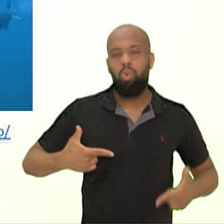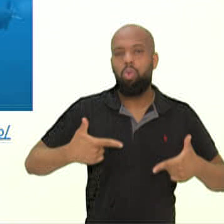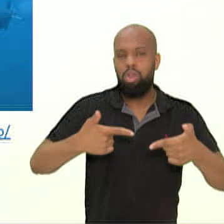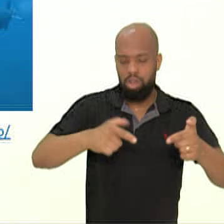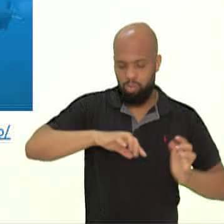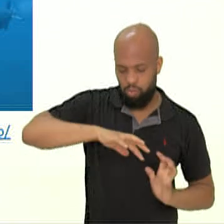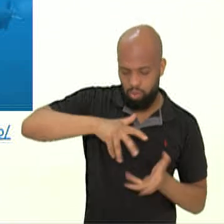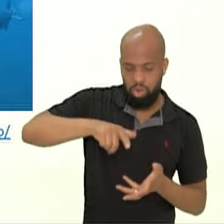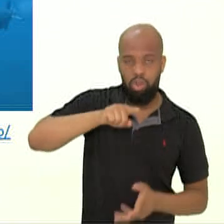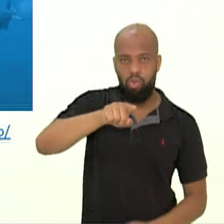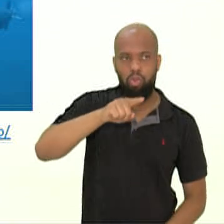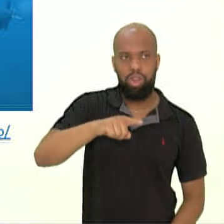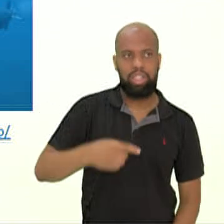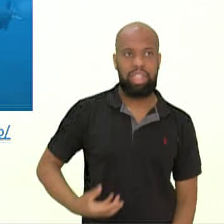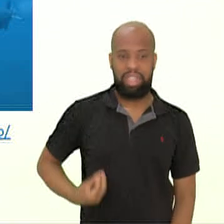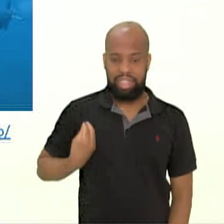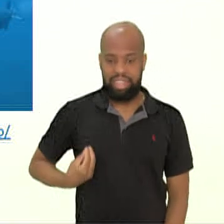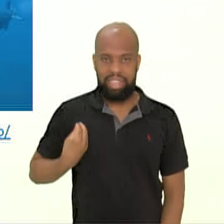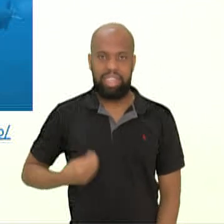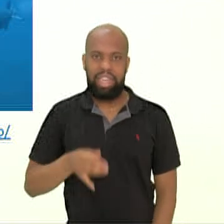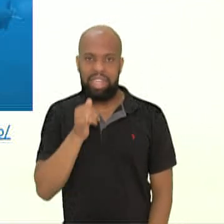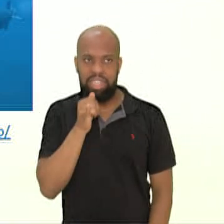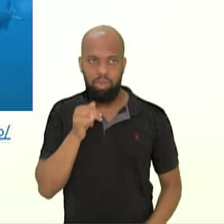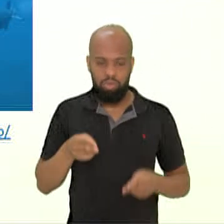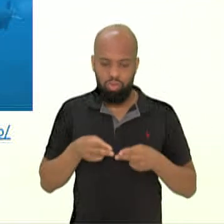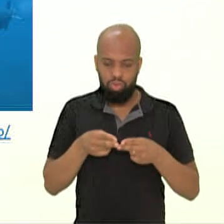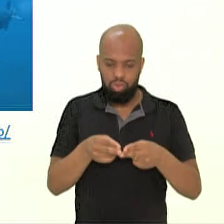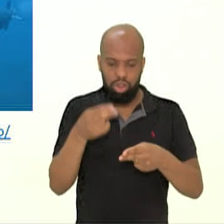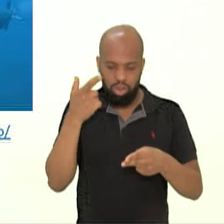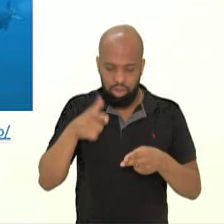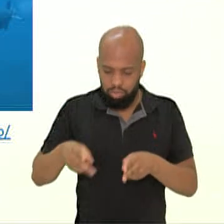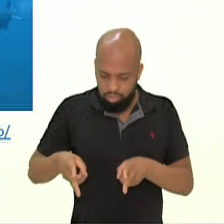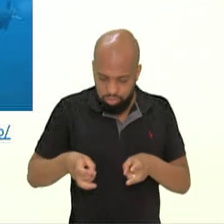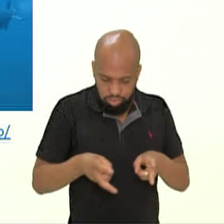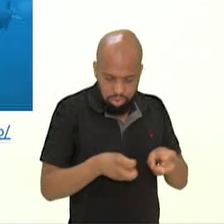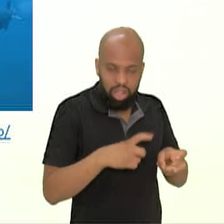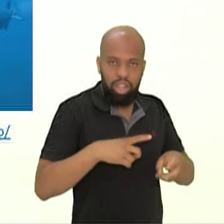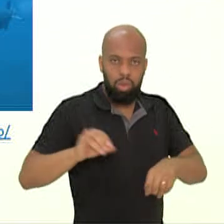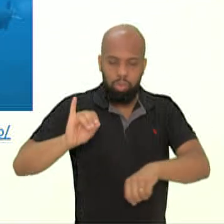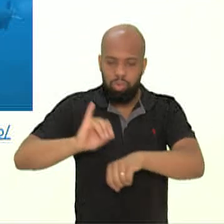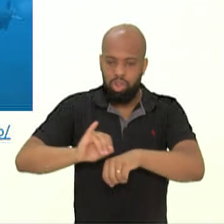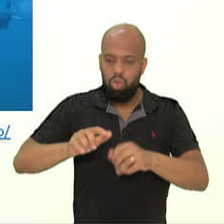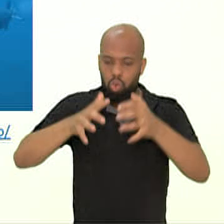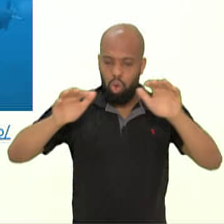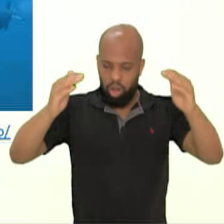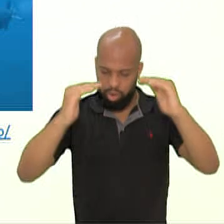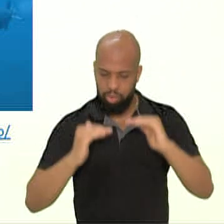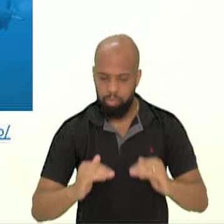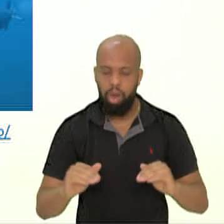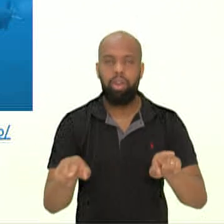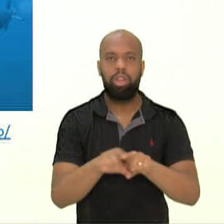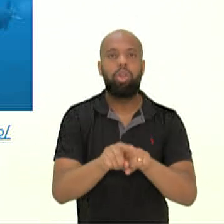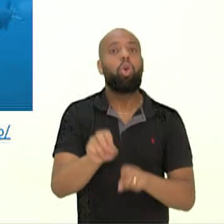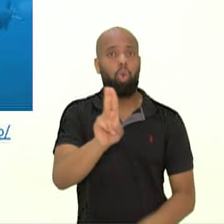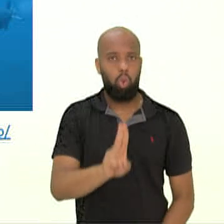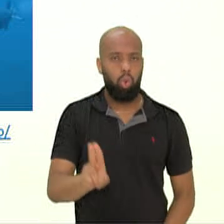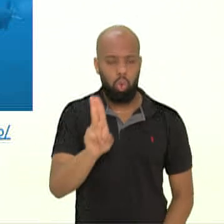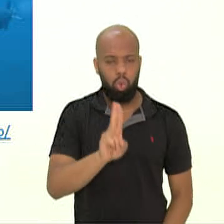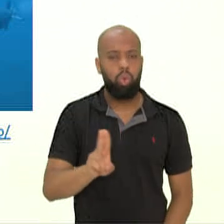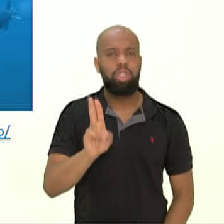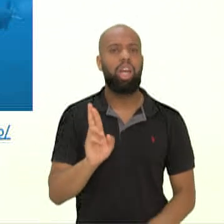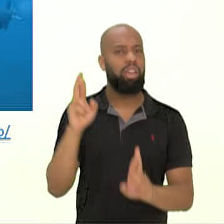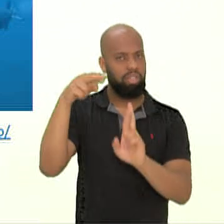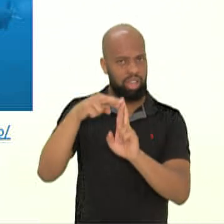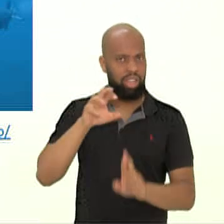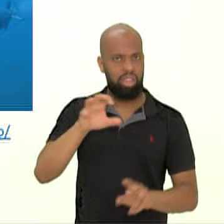Mundial para você, estando na superfície da água, observar objetos que estão abaixo dela. Então, foi muito utilizado como